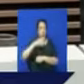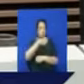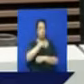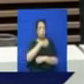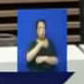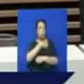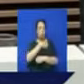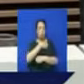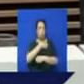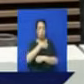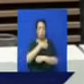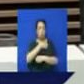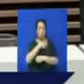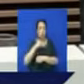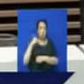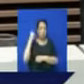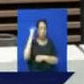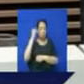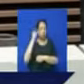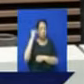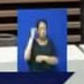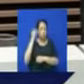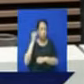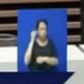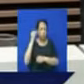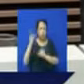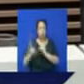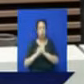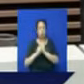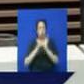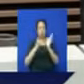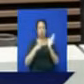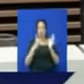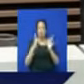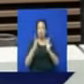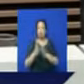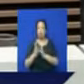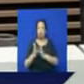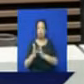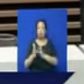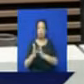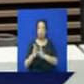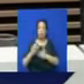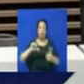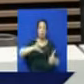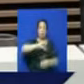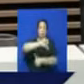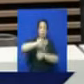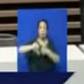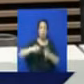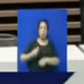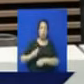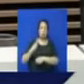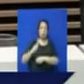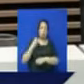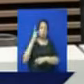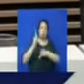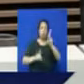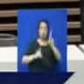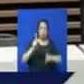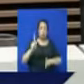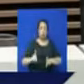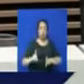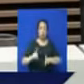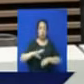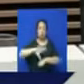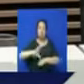essa experiência de intimidade com o Senhor Jesus, que é uma experiência que transforma a vida das pessoas e que